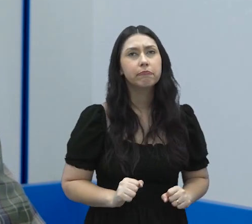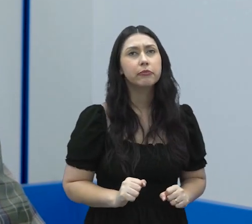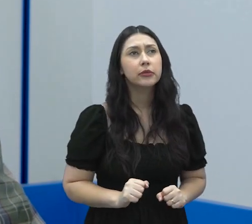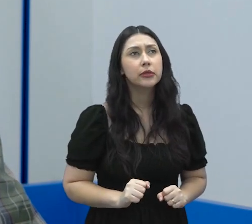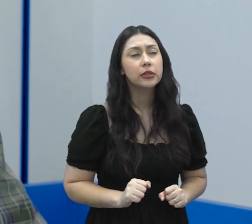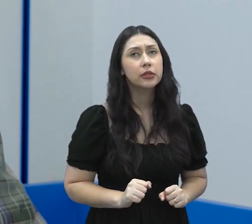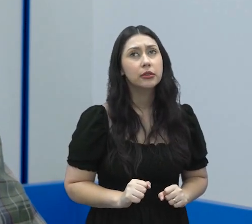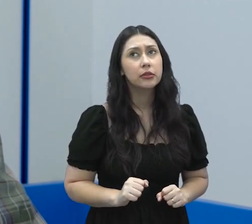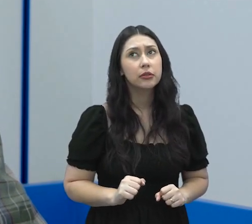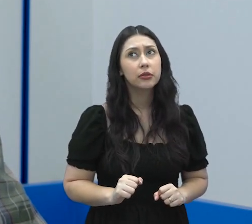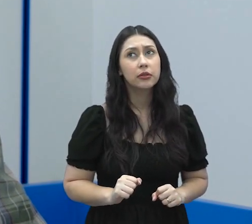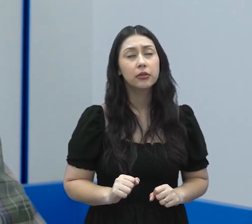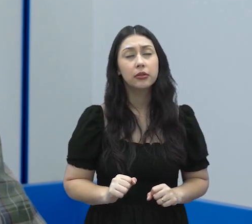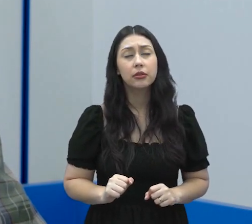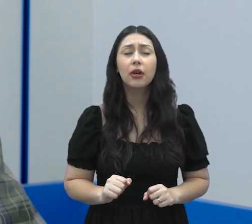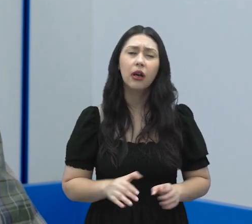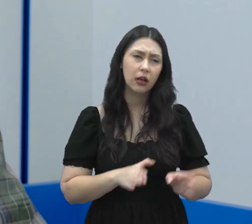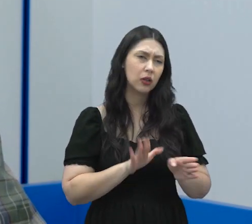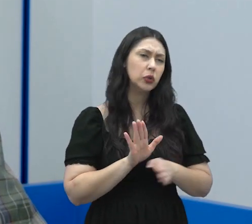e que